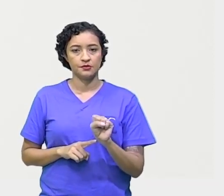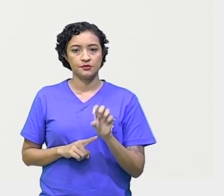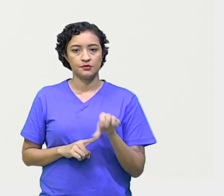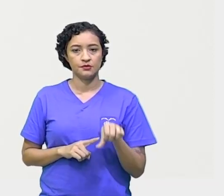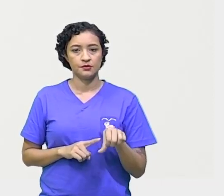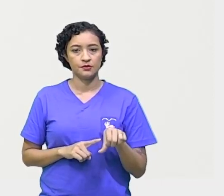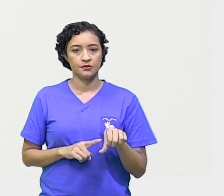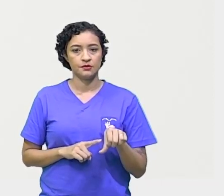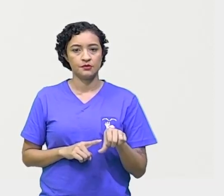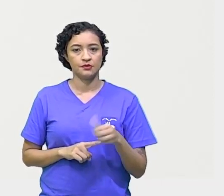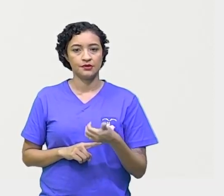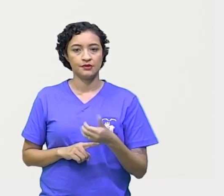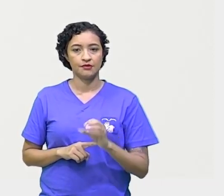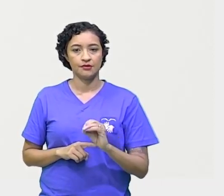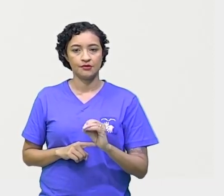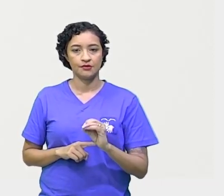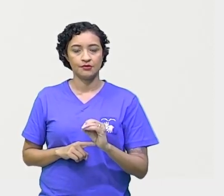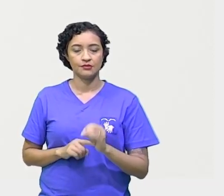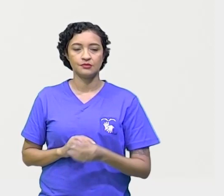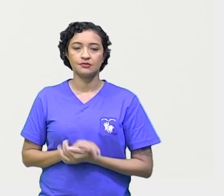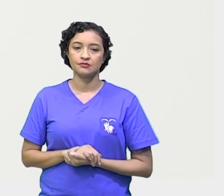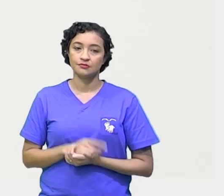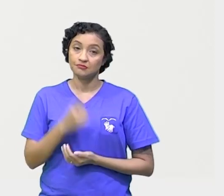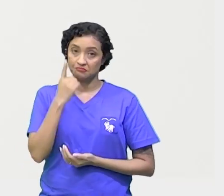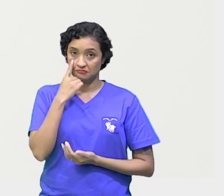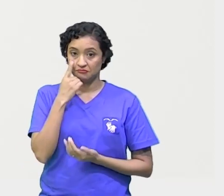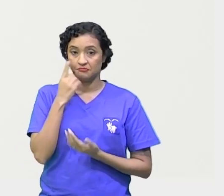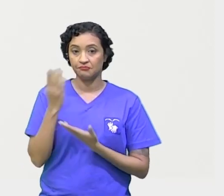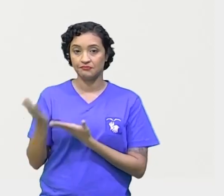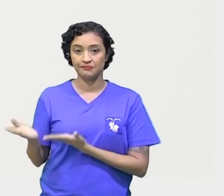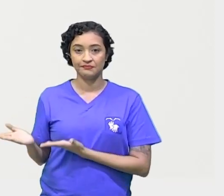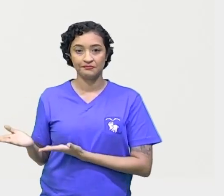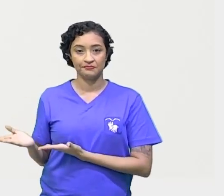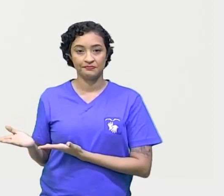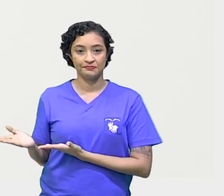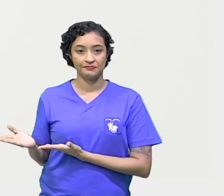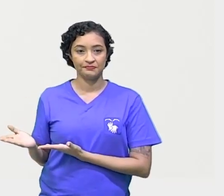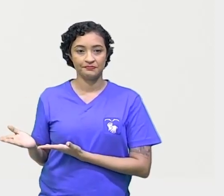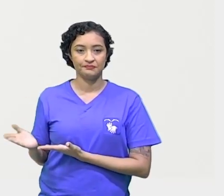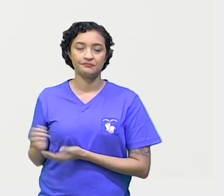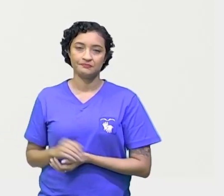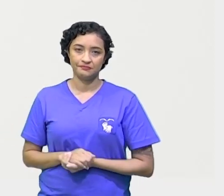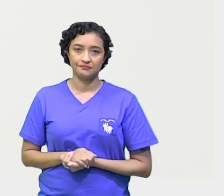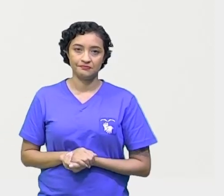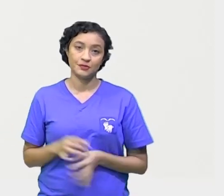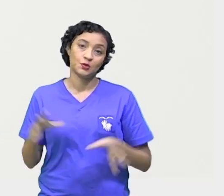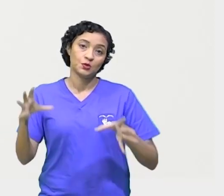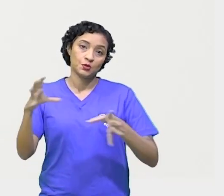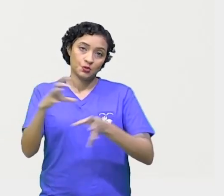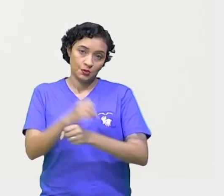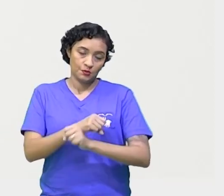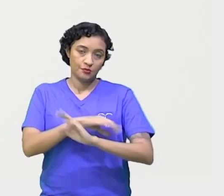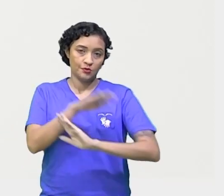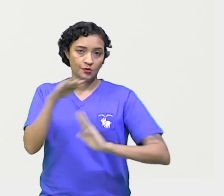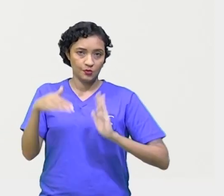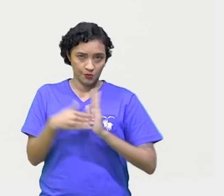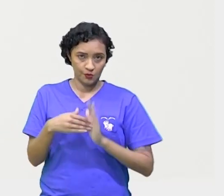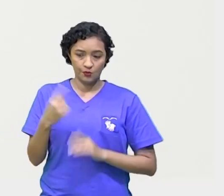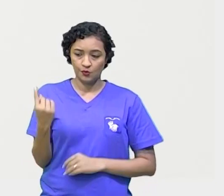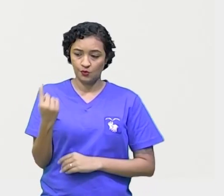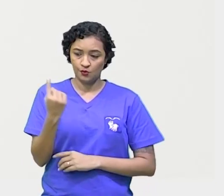nove dez olha aí ó perímetro vale 10 centímetros está certo